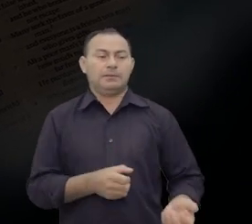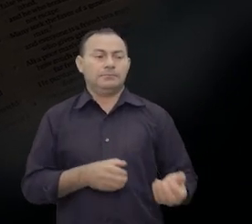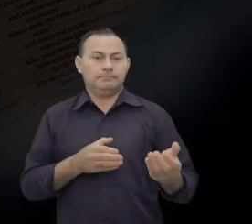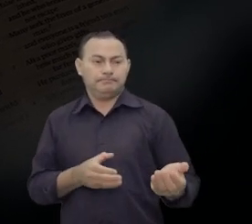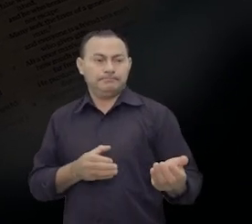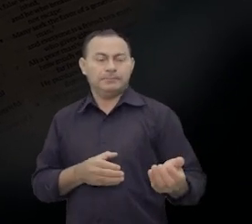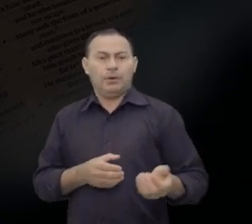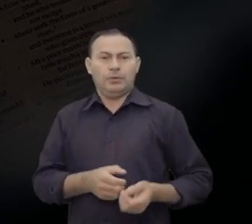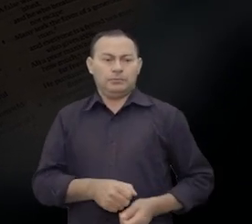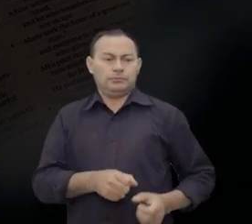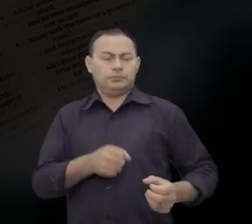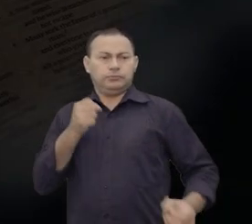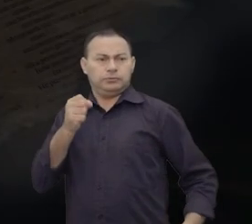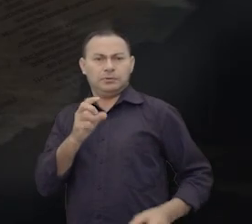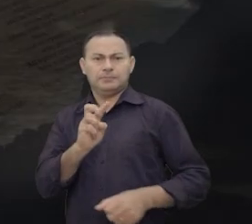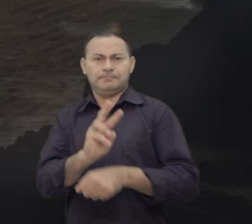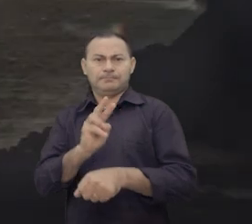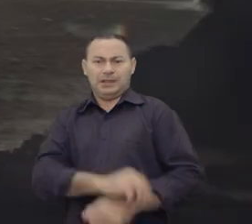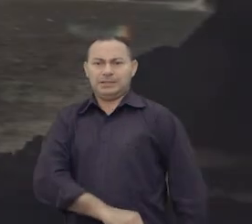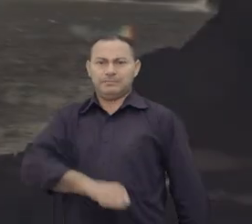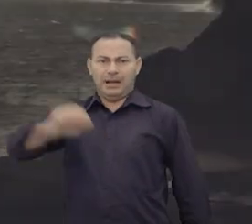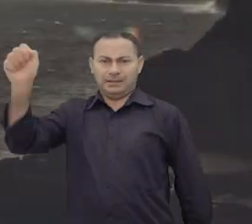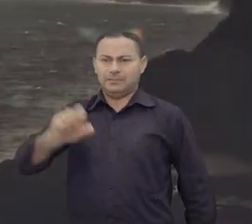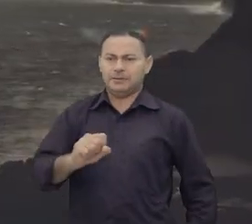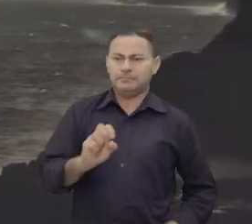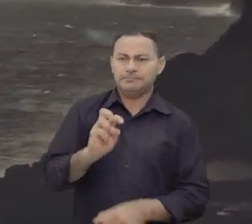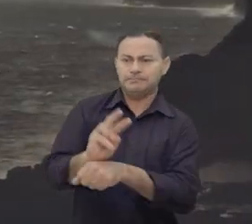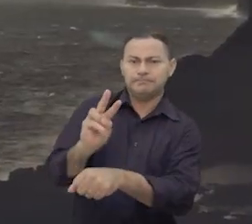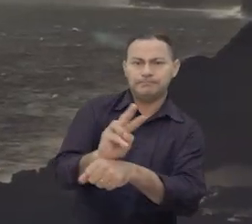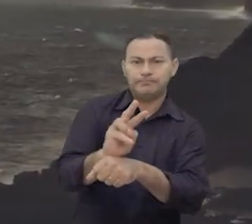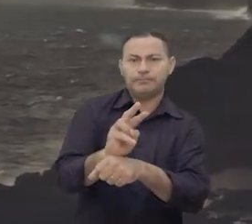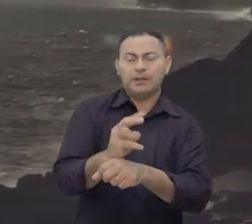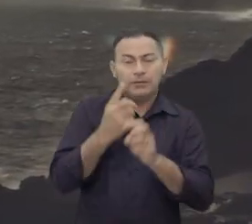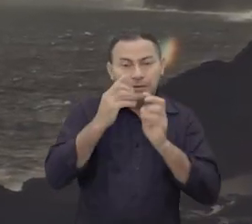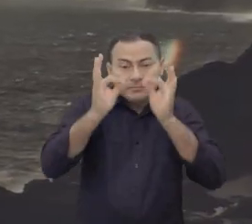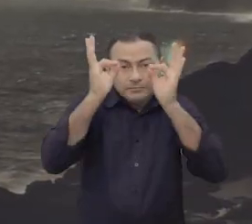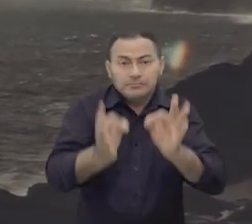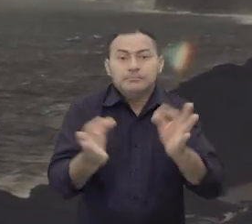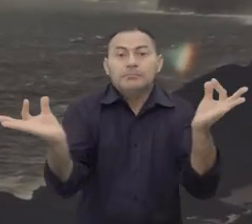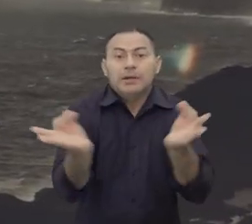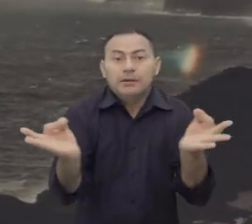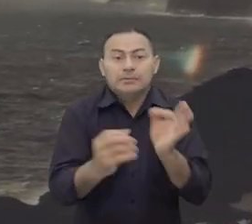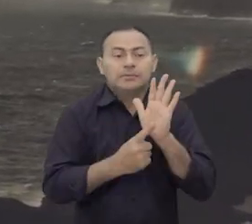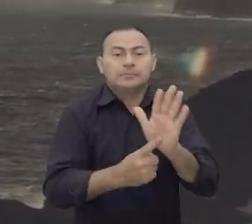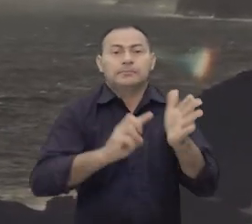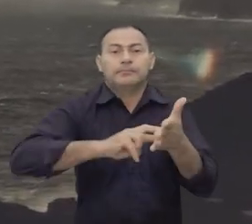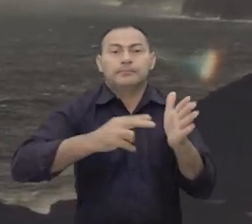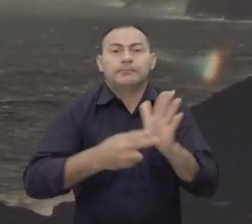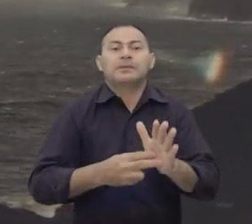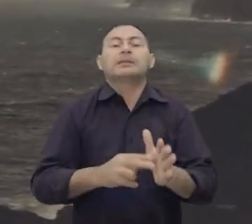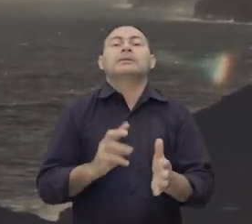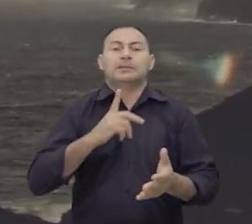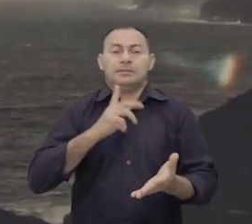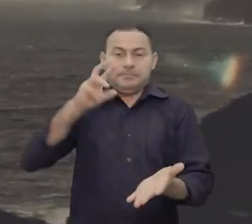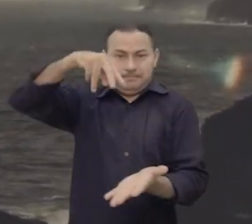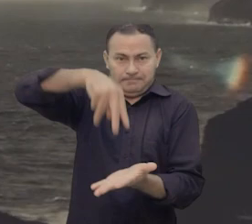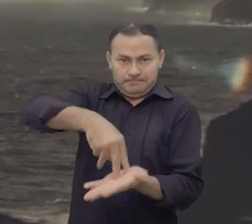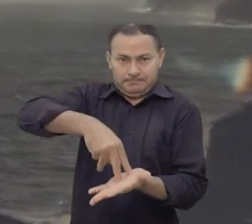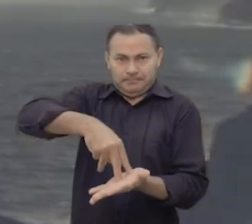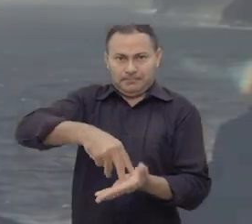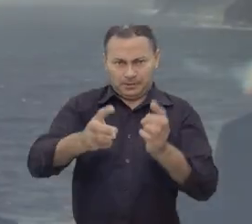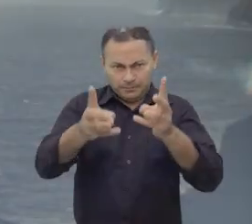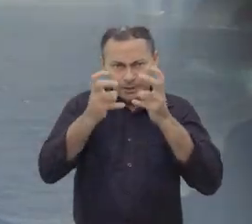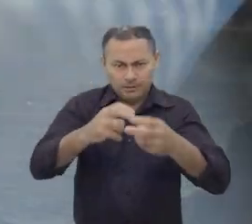na mão. Essa acaba sendo uma ilustração muito perfeita do que significa